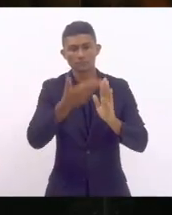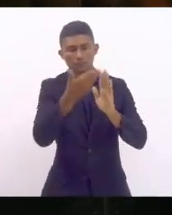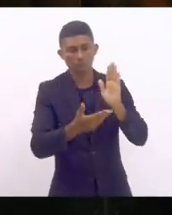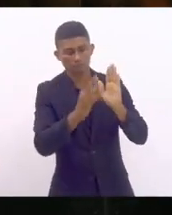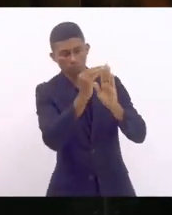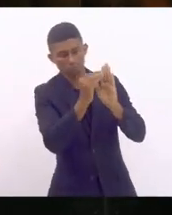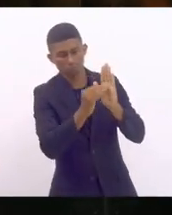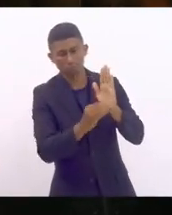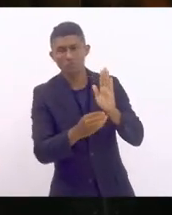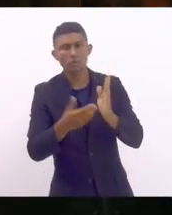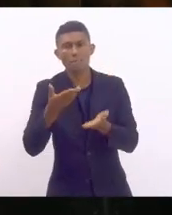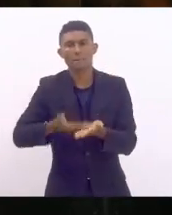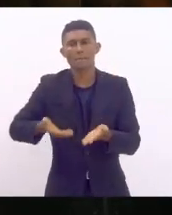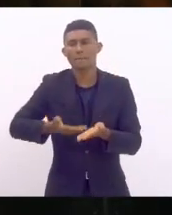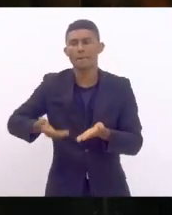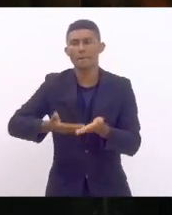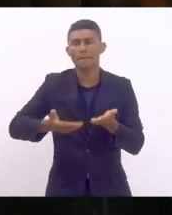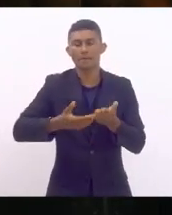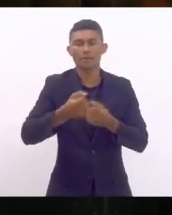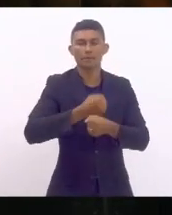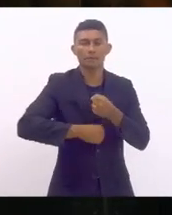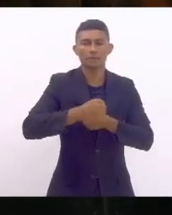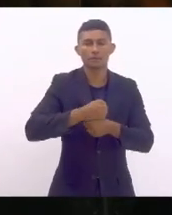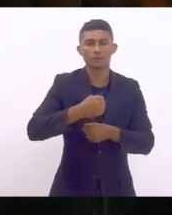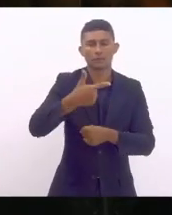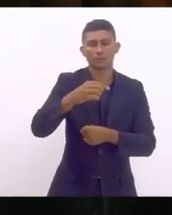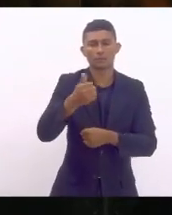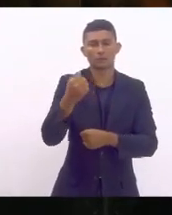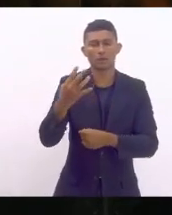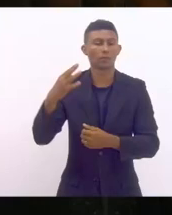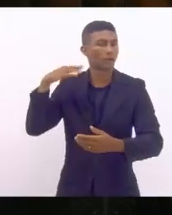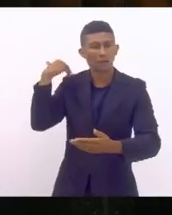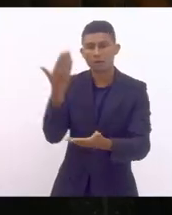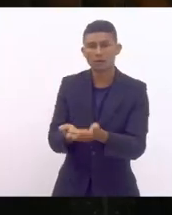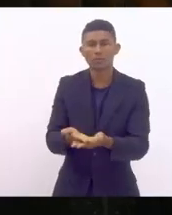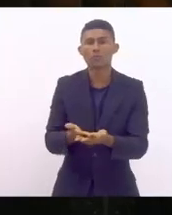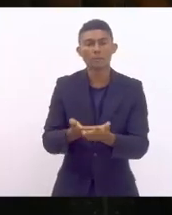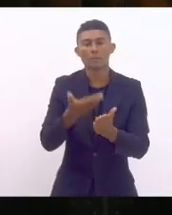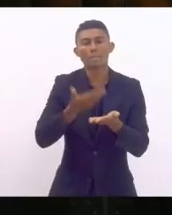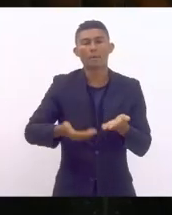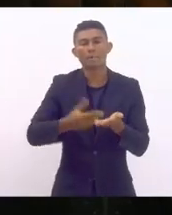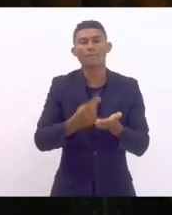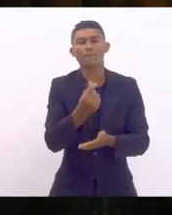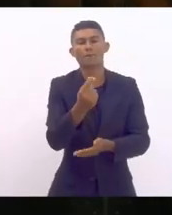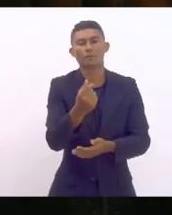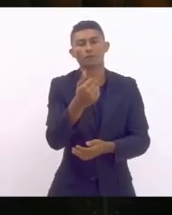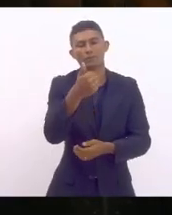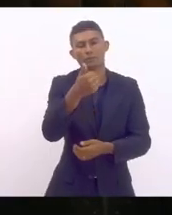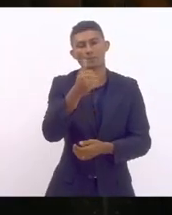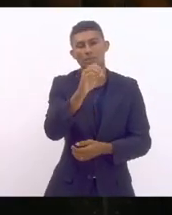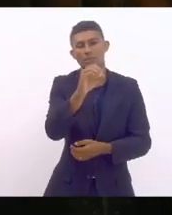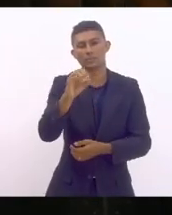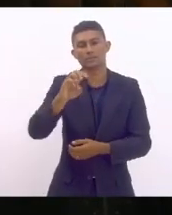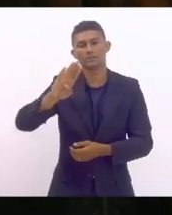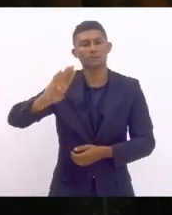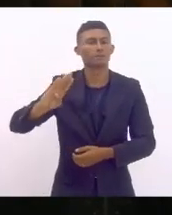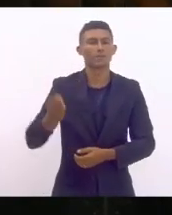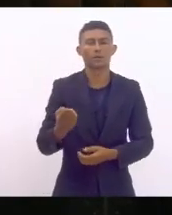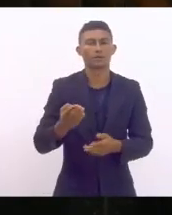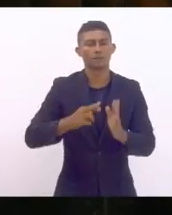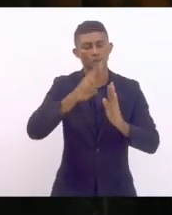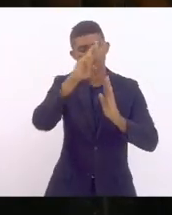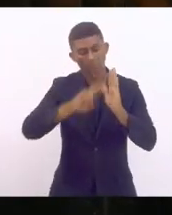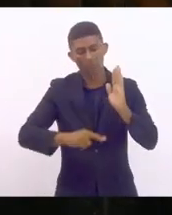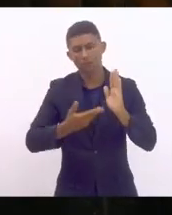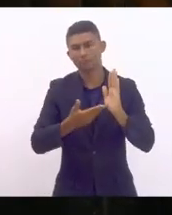perdas acumuladas desde 2014 está próximo de 100 bilhões este relatório foi destaque